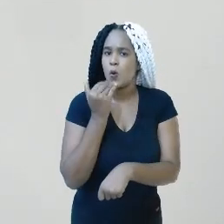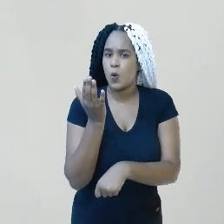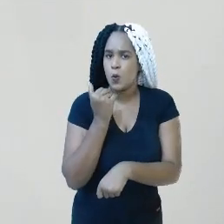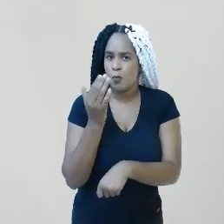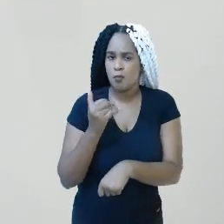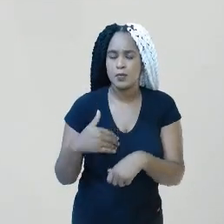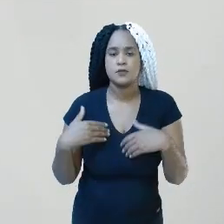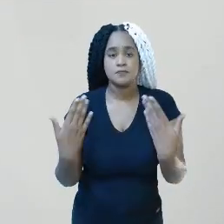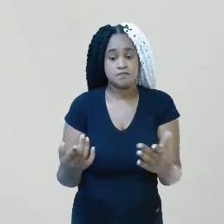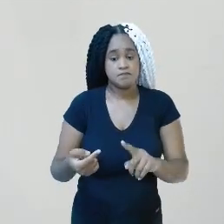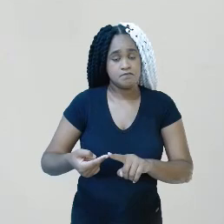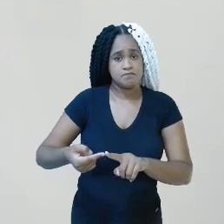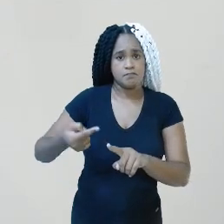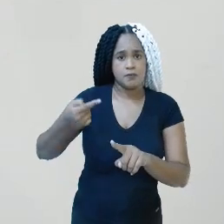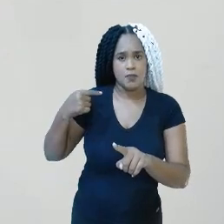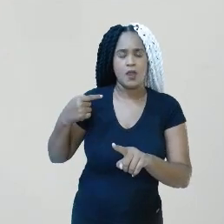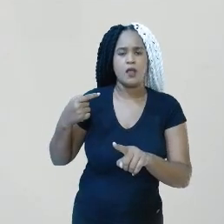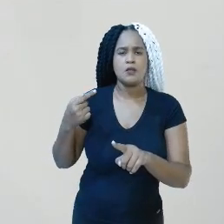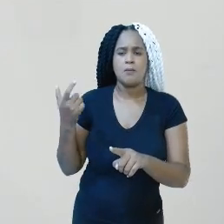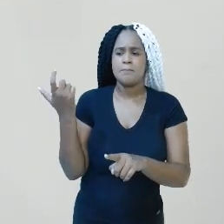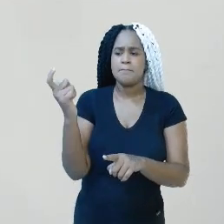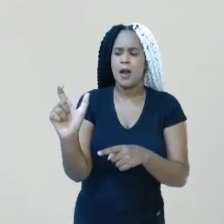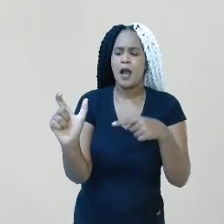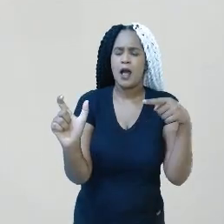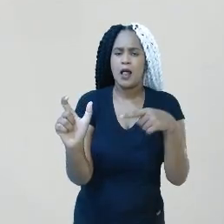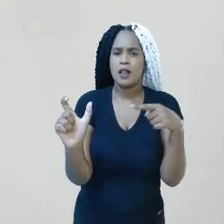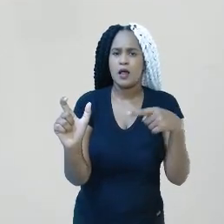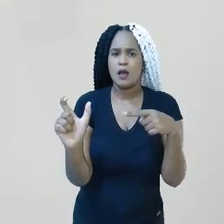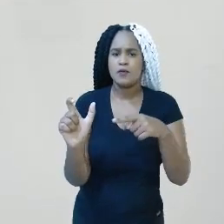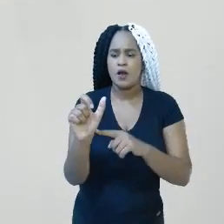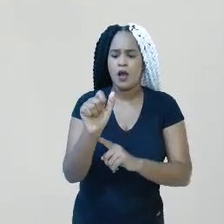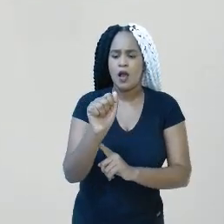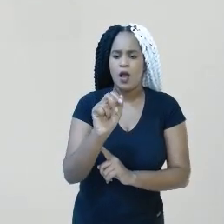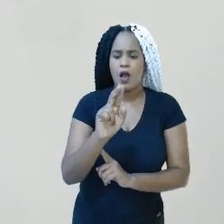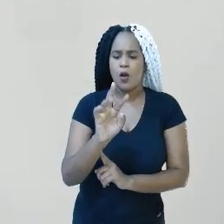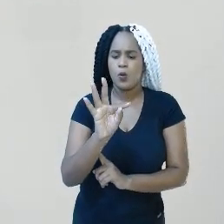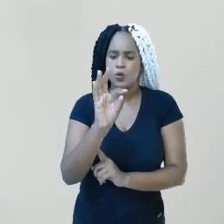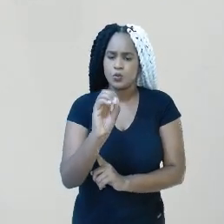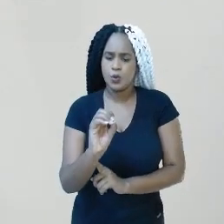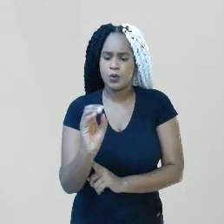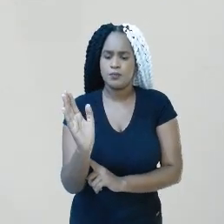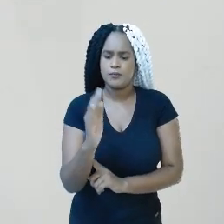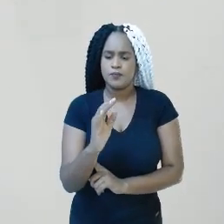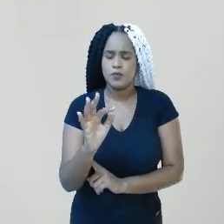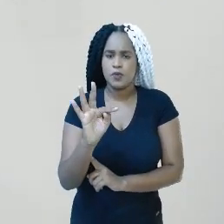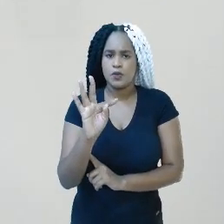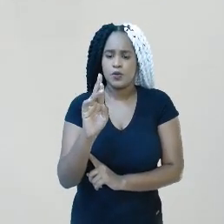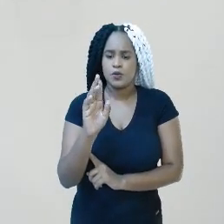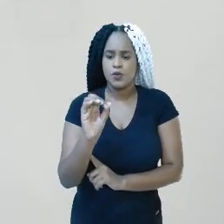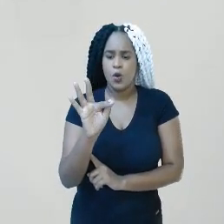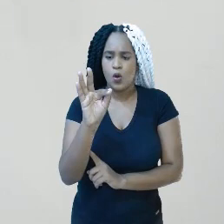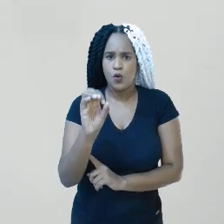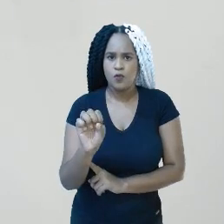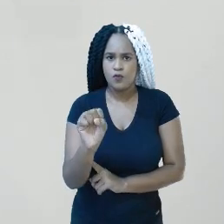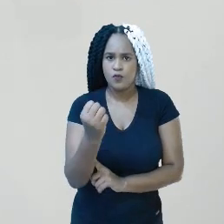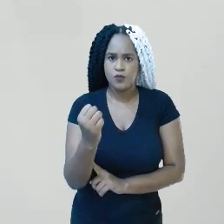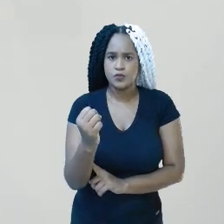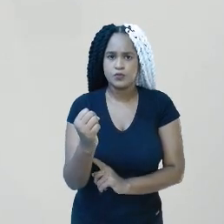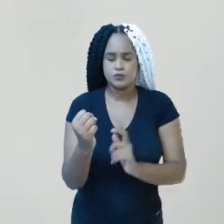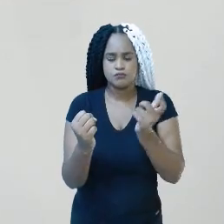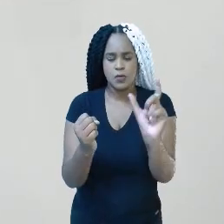Na verdade, antigamente eram palavras em separado, né? Autotrófos. Então,